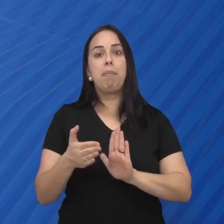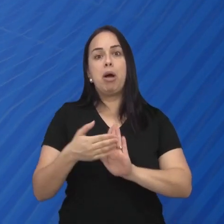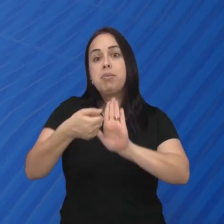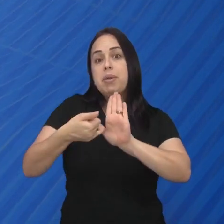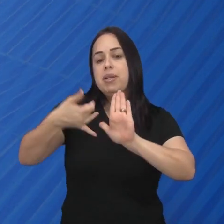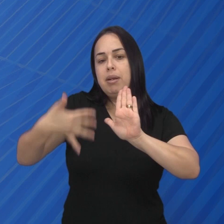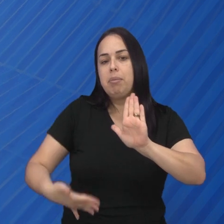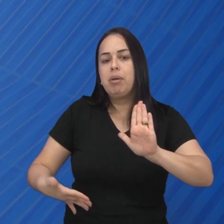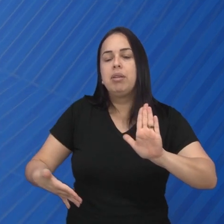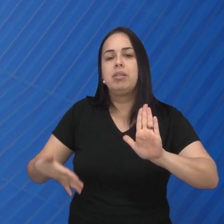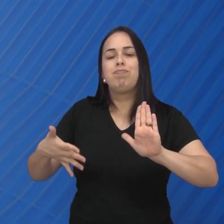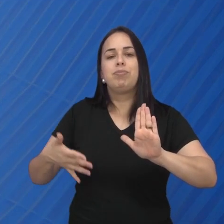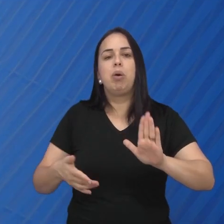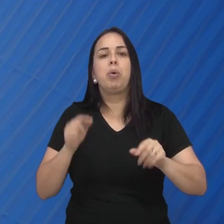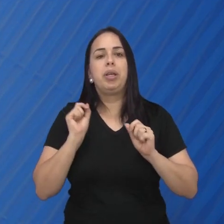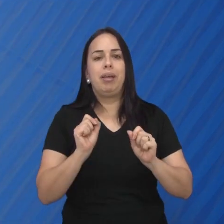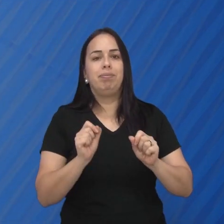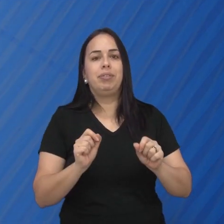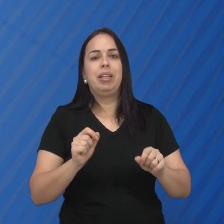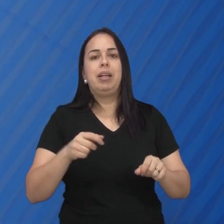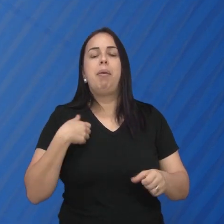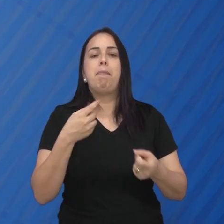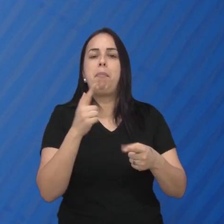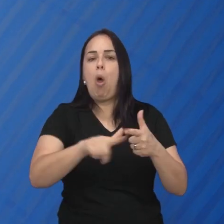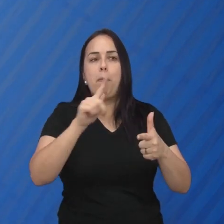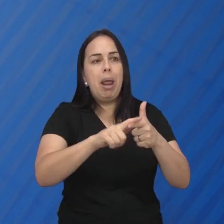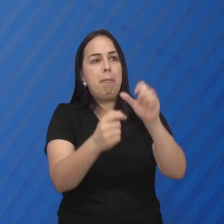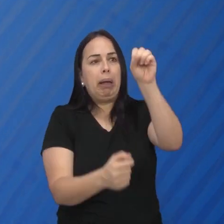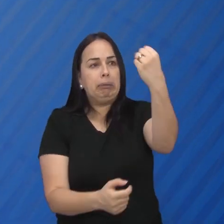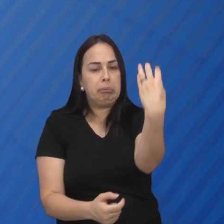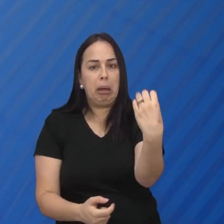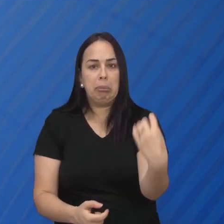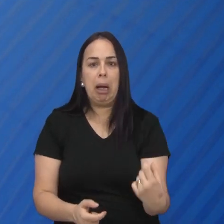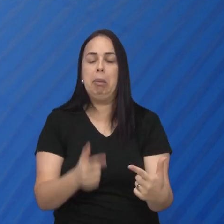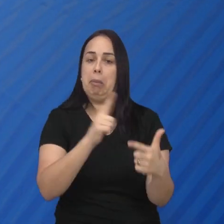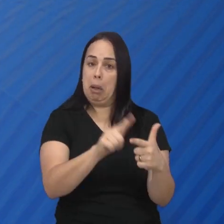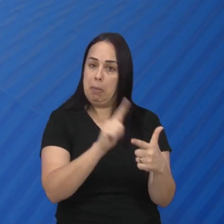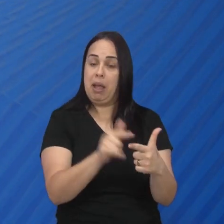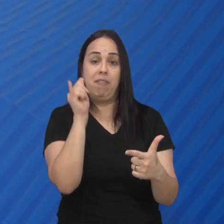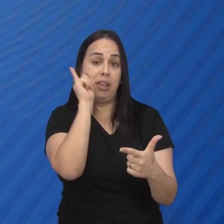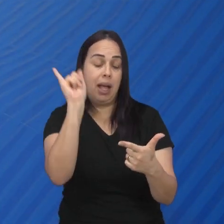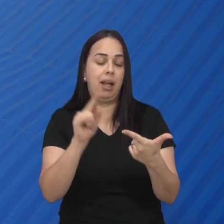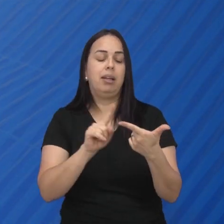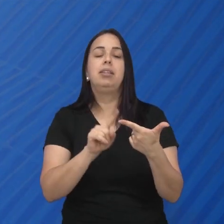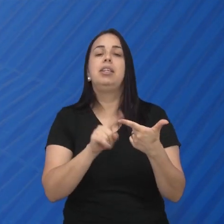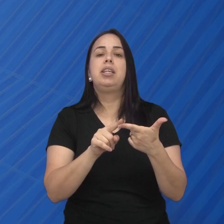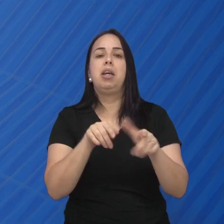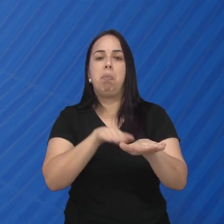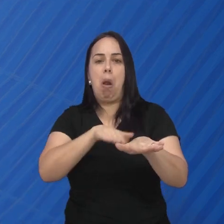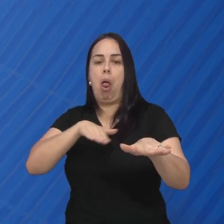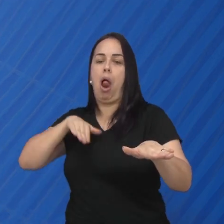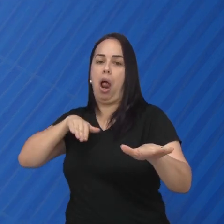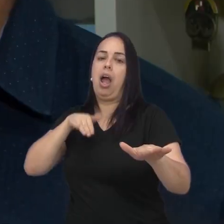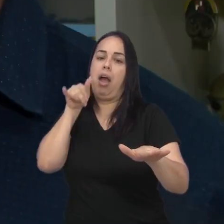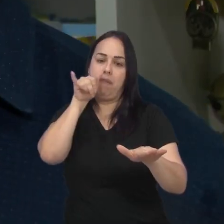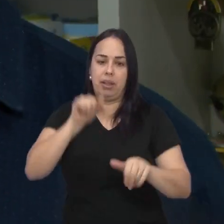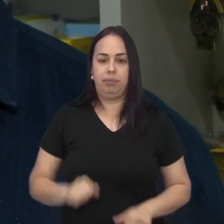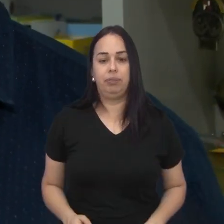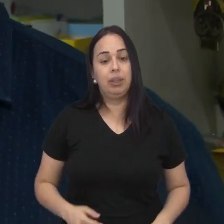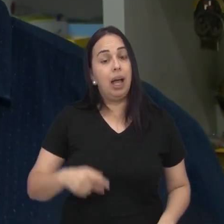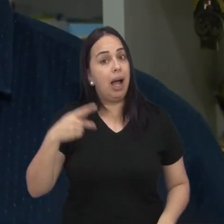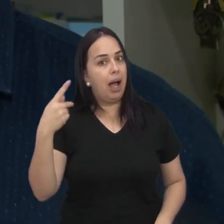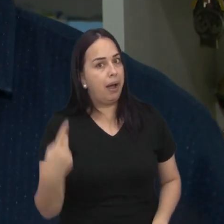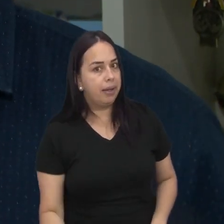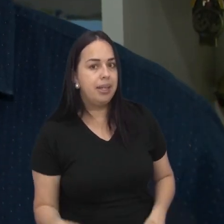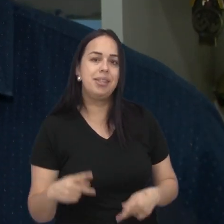a proposta, o vereador busca reduzir falhas na sinalização, evitando congestionamentos e acidentes. A cidade é